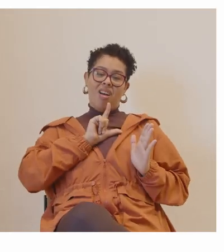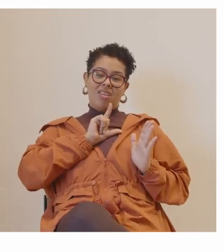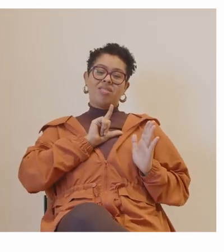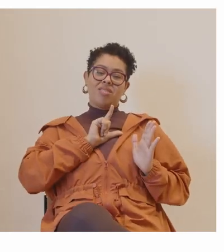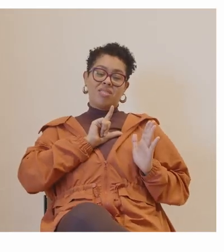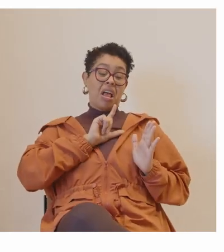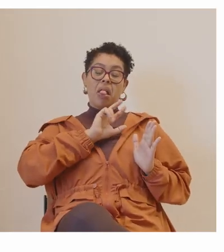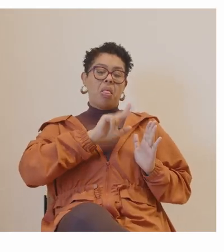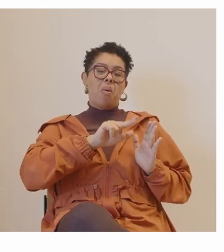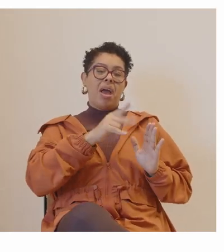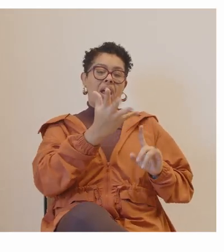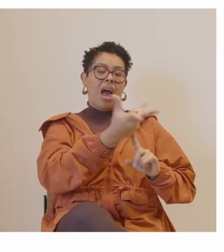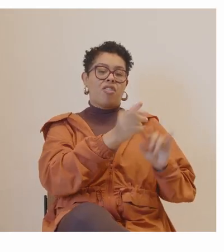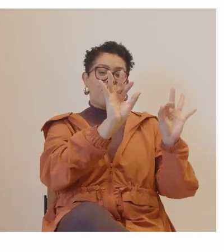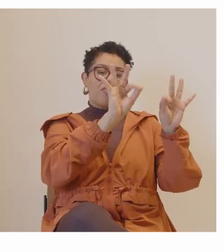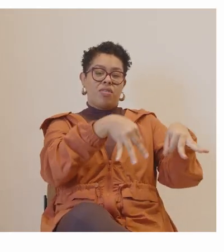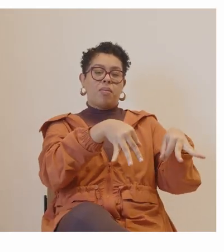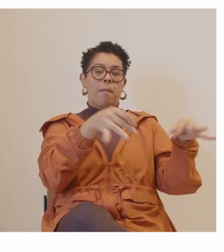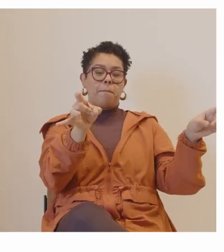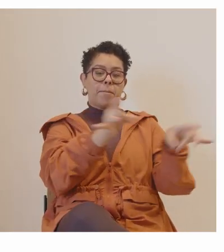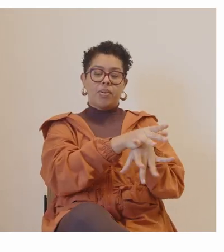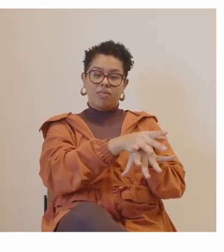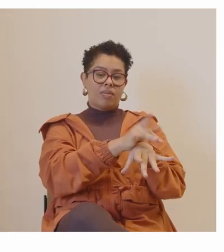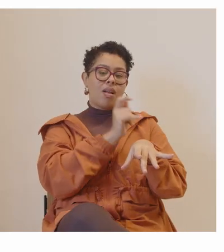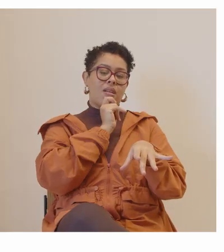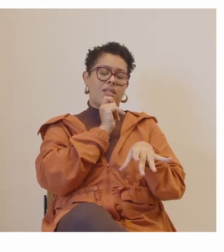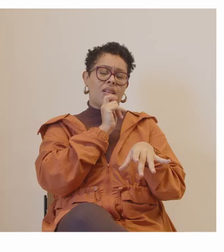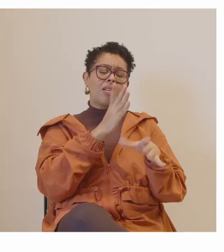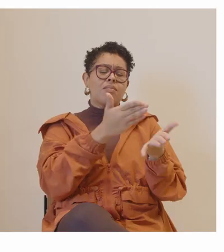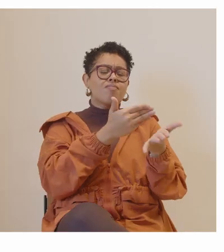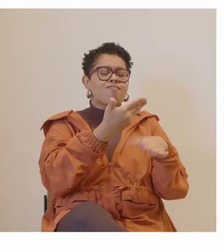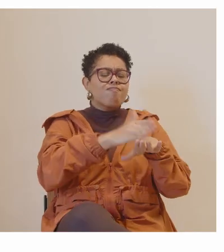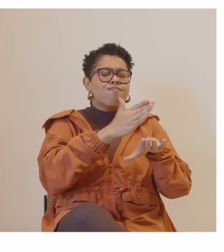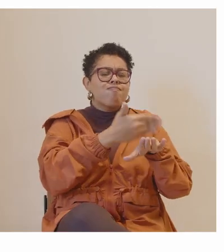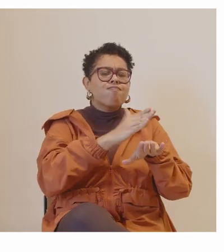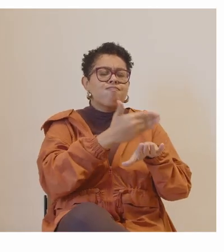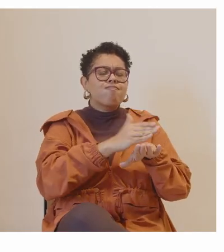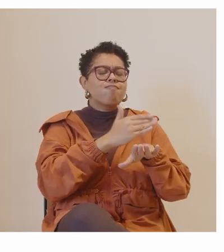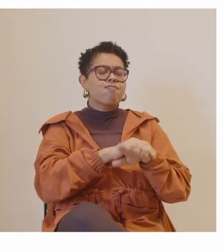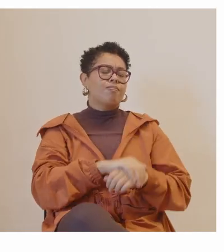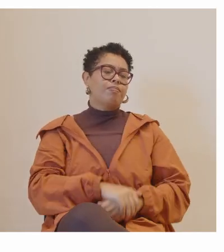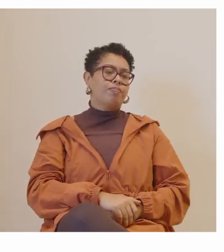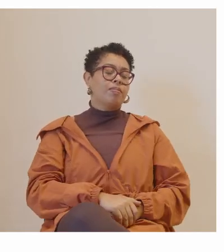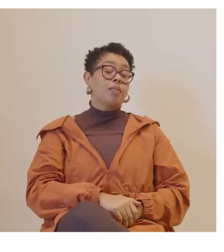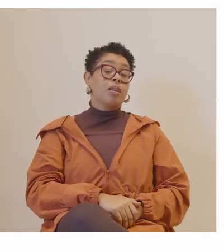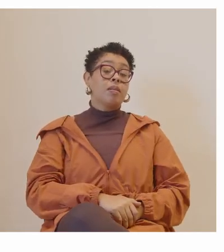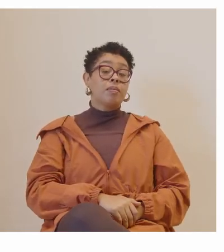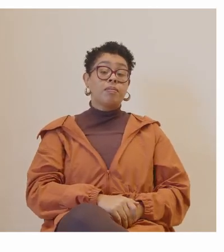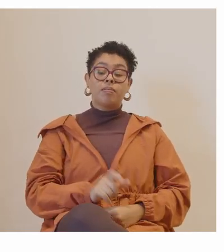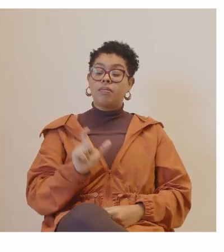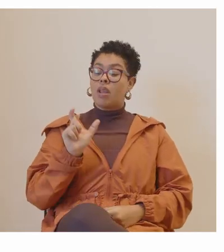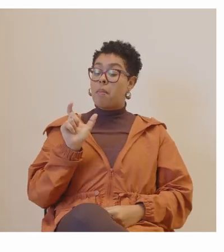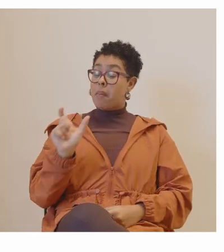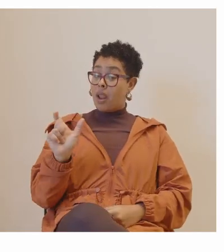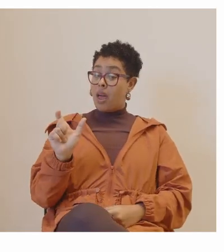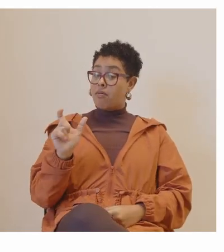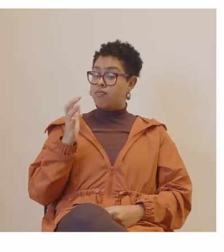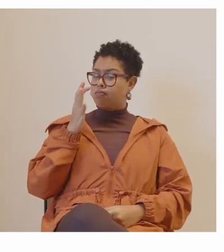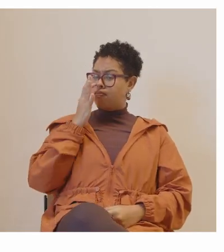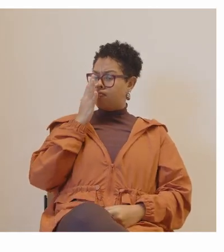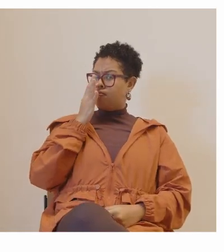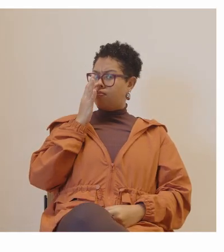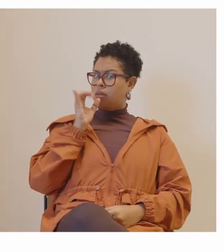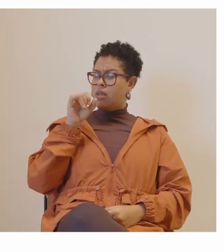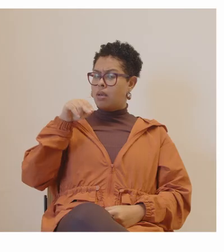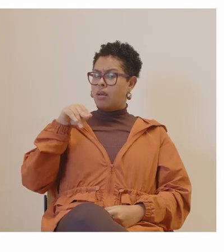que não era uma coisa, como é que se diz, que eles estavam acostumados a ver, etc. A palavra impressão, eu acho que isso é